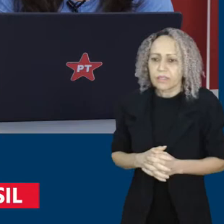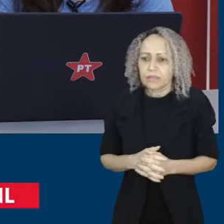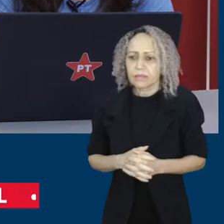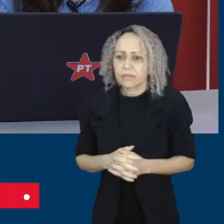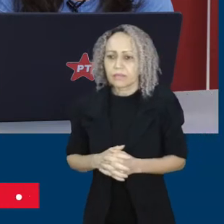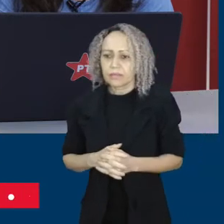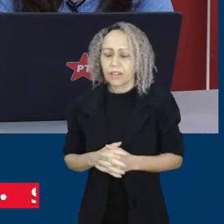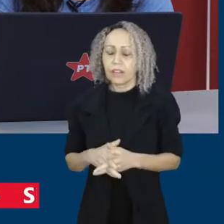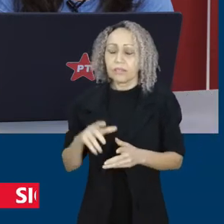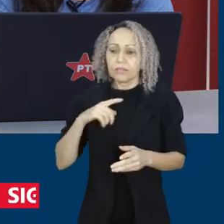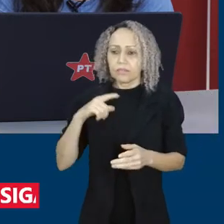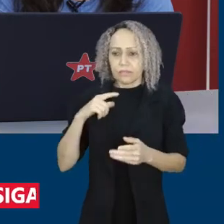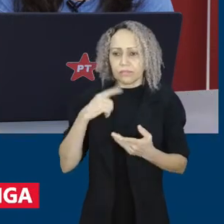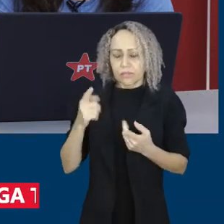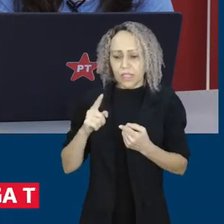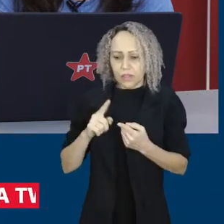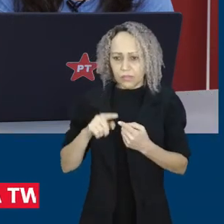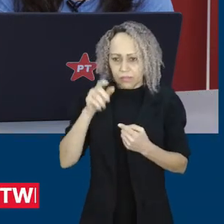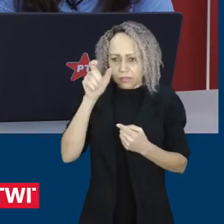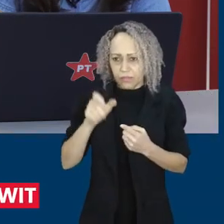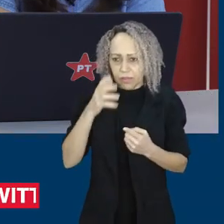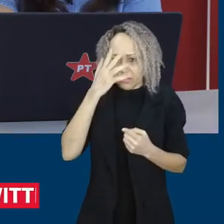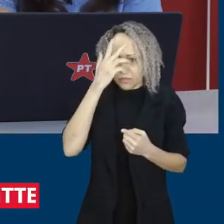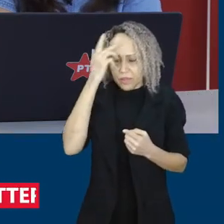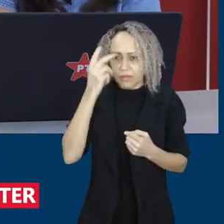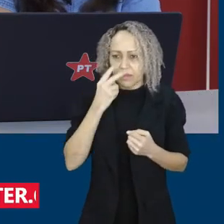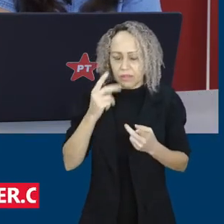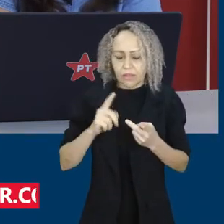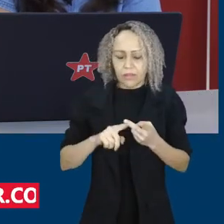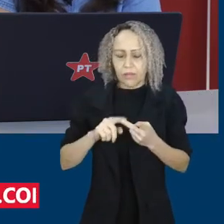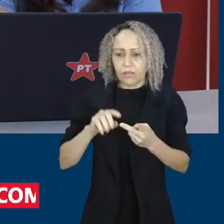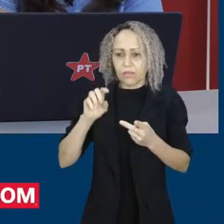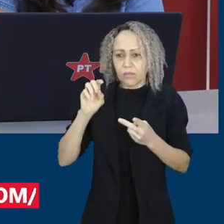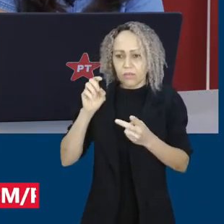uma especialista na questão racial maravilha